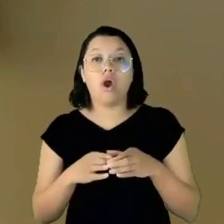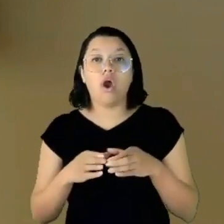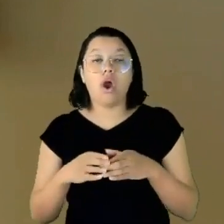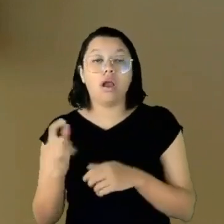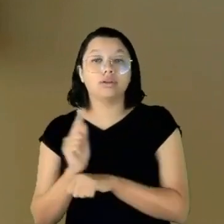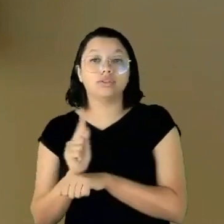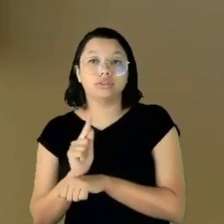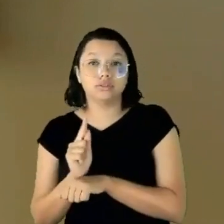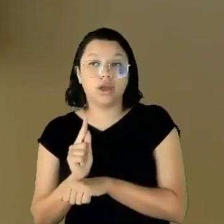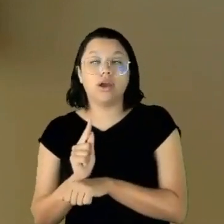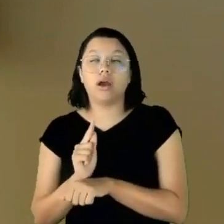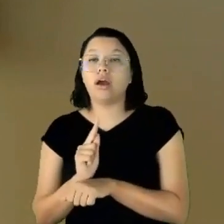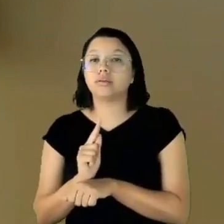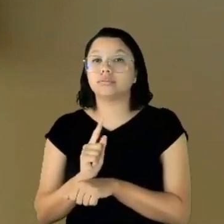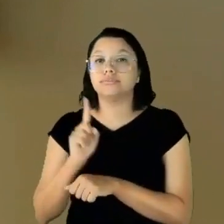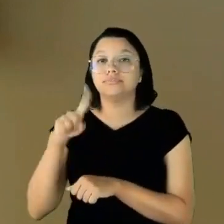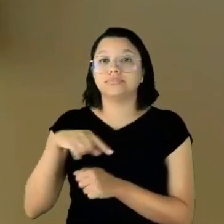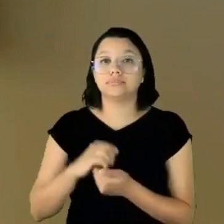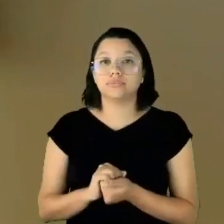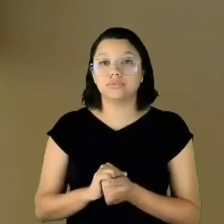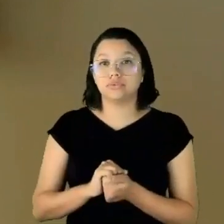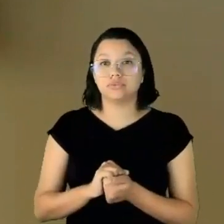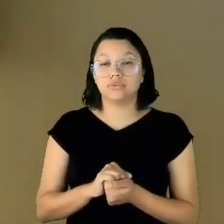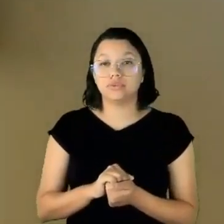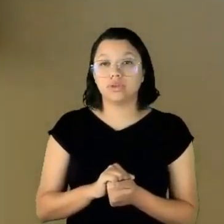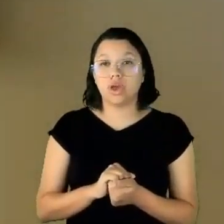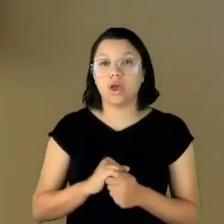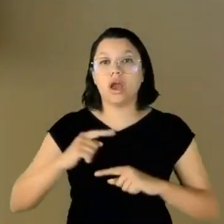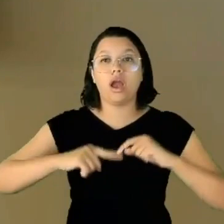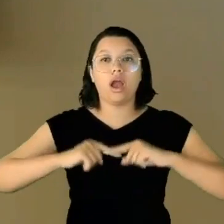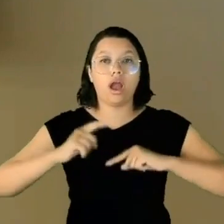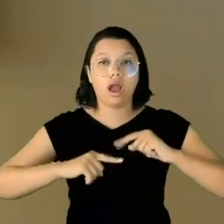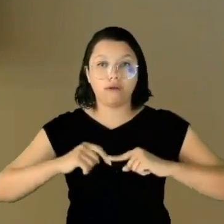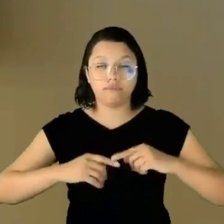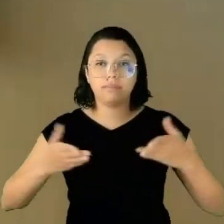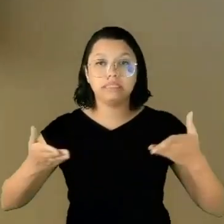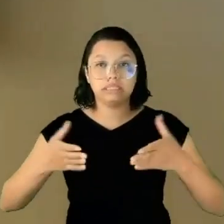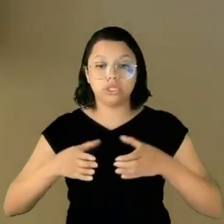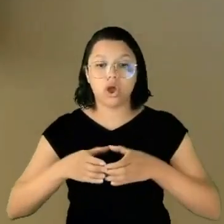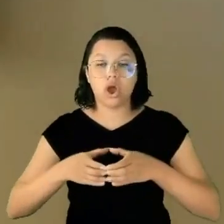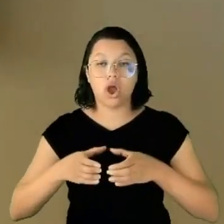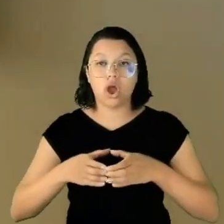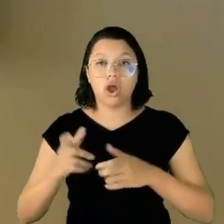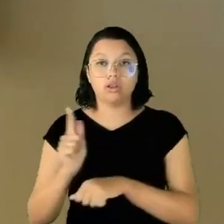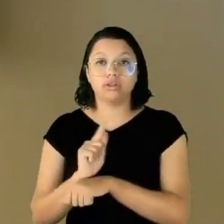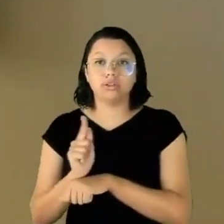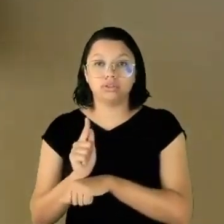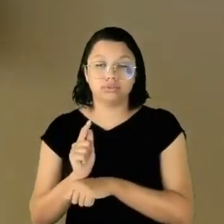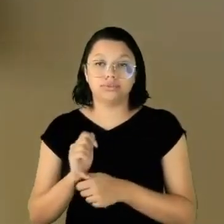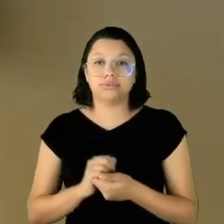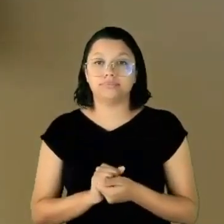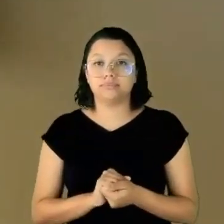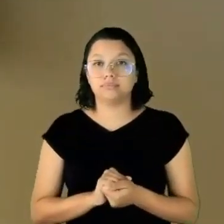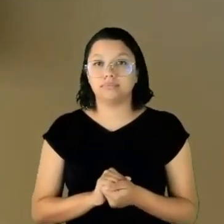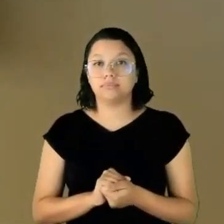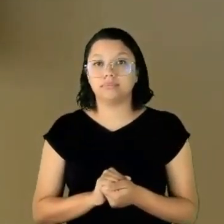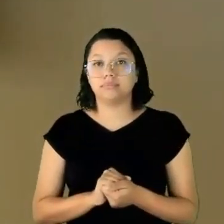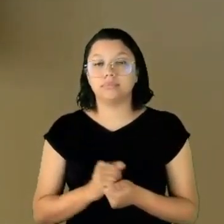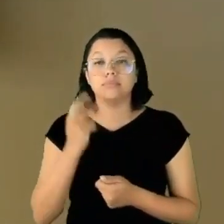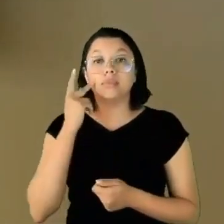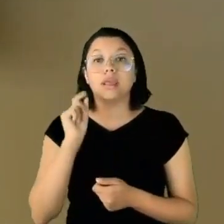gestores então que são mais uma vamos dizer assim uma ferramenta esses comitês gestores mais uma ferramenta institucional